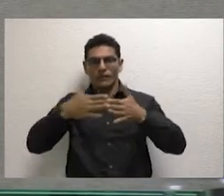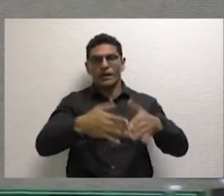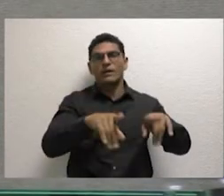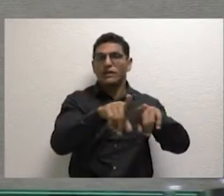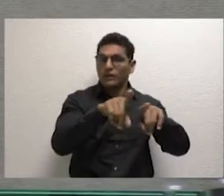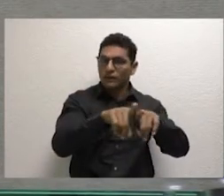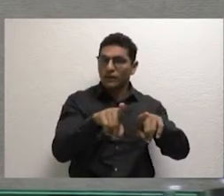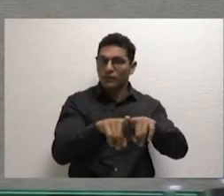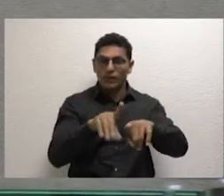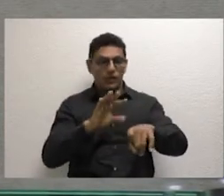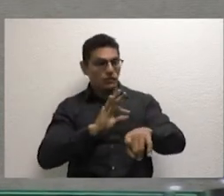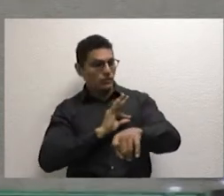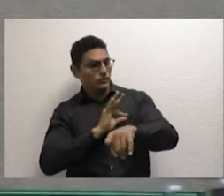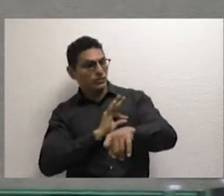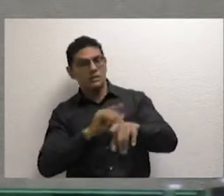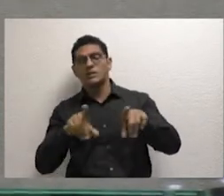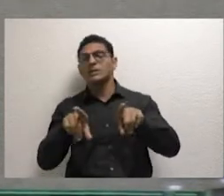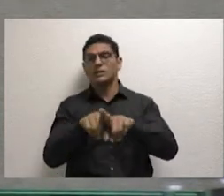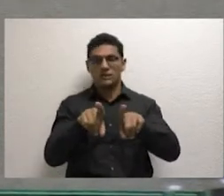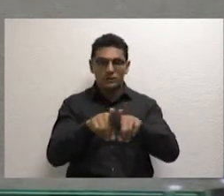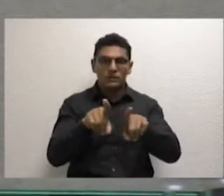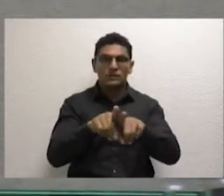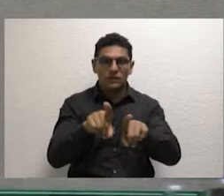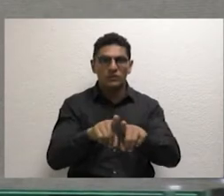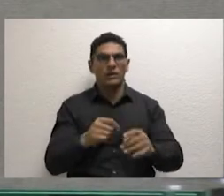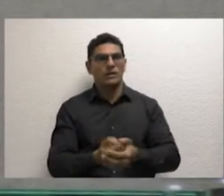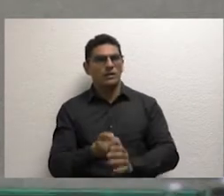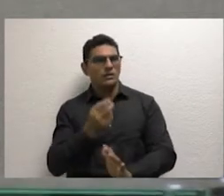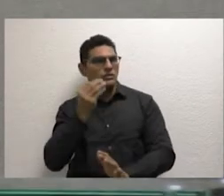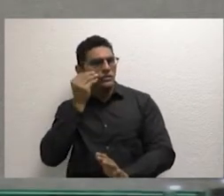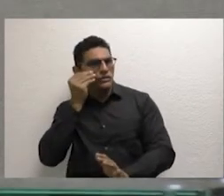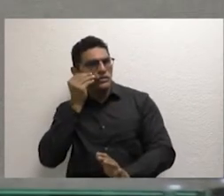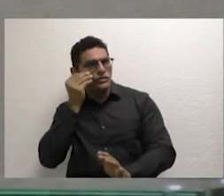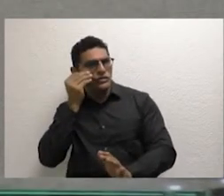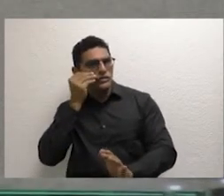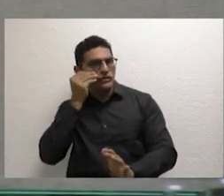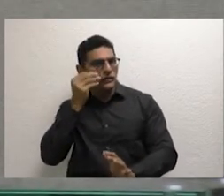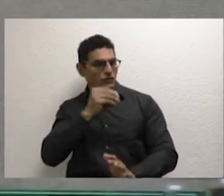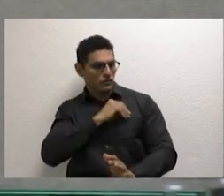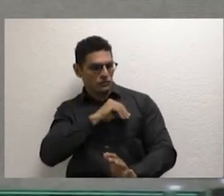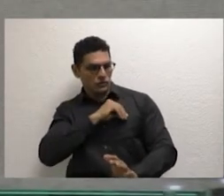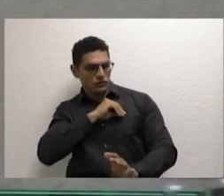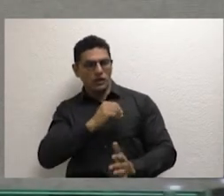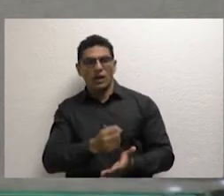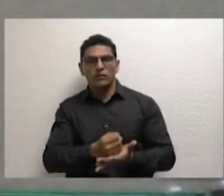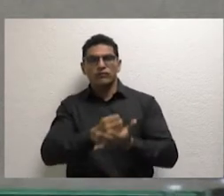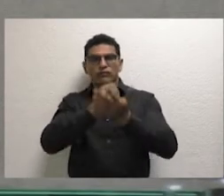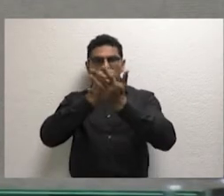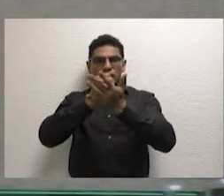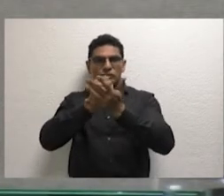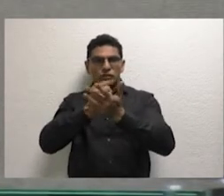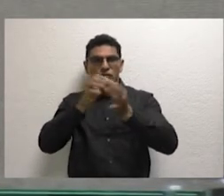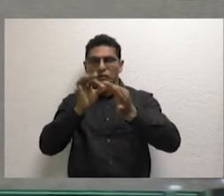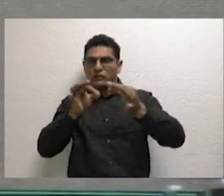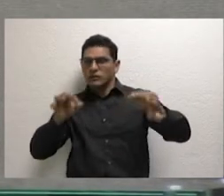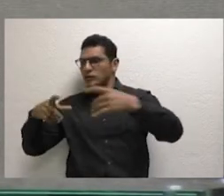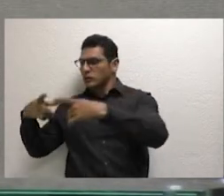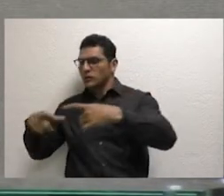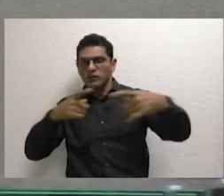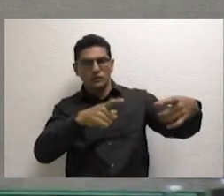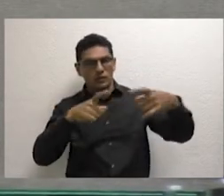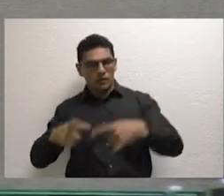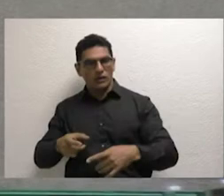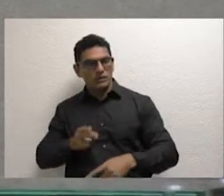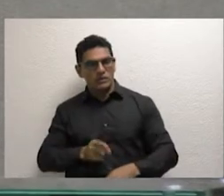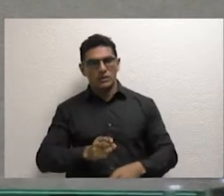militares então esse ano é importante que a gente reveja o auxílio localidade dos professores que estão no interior toda vez que vocês